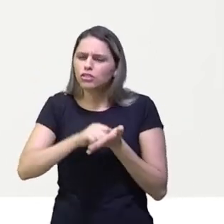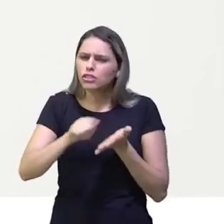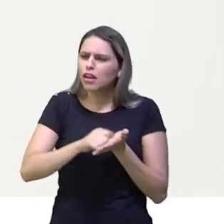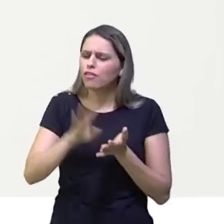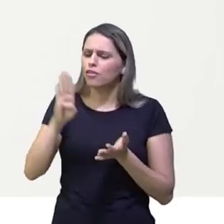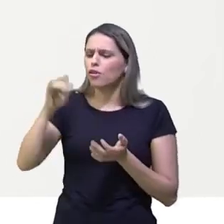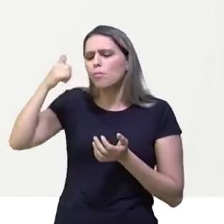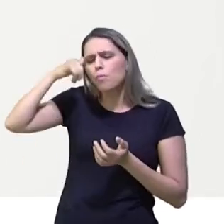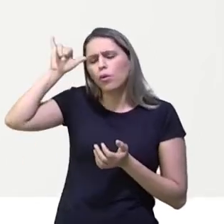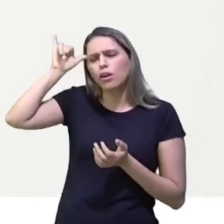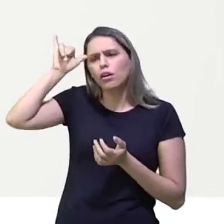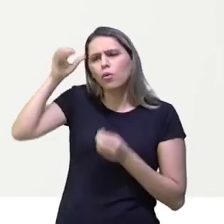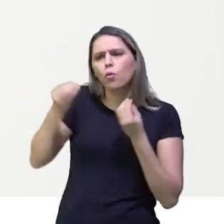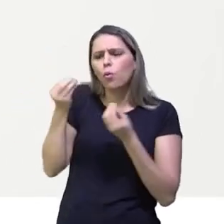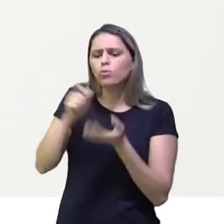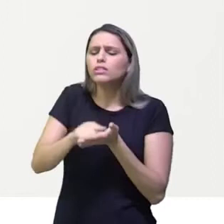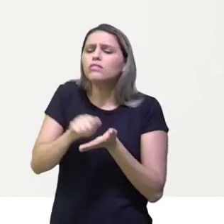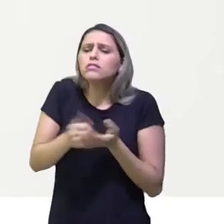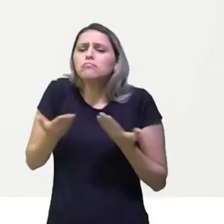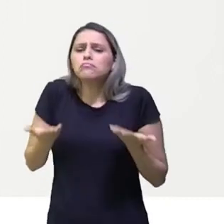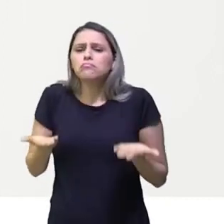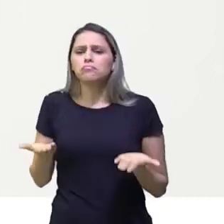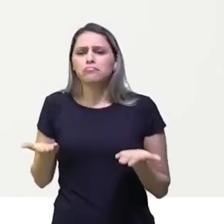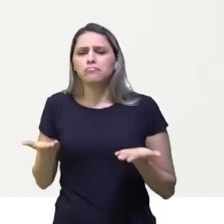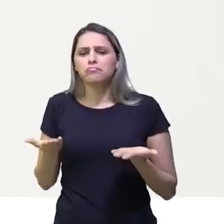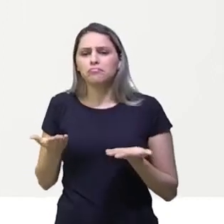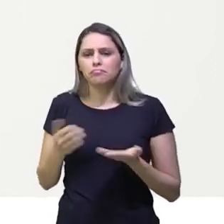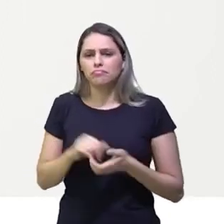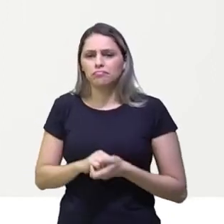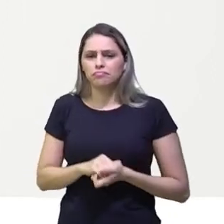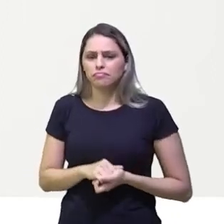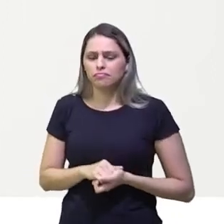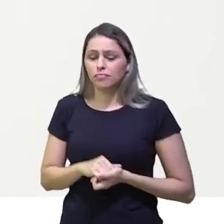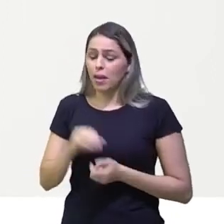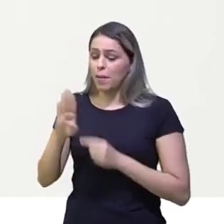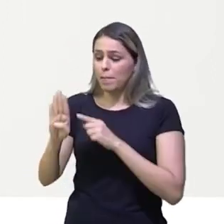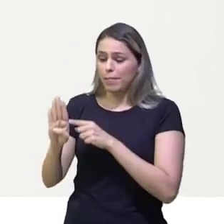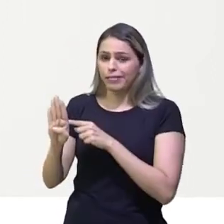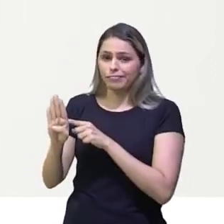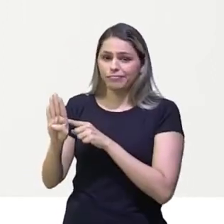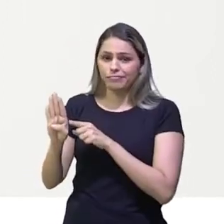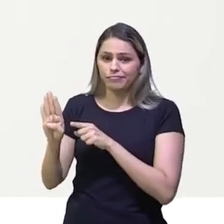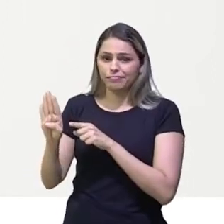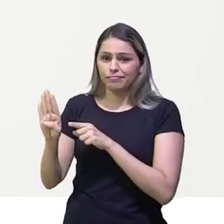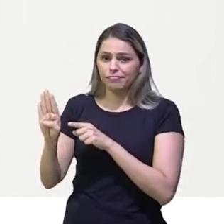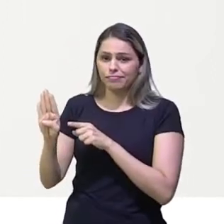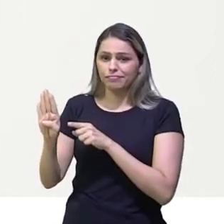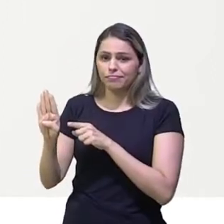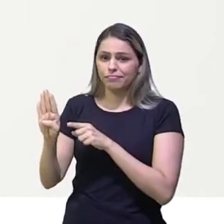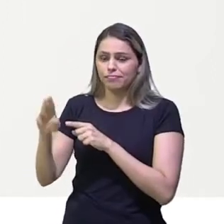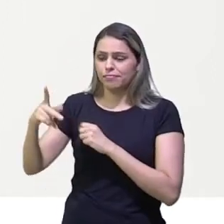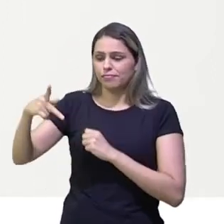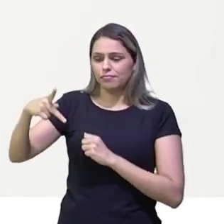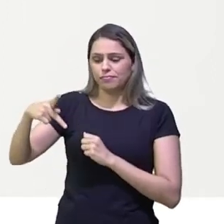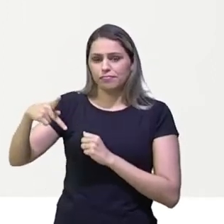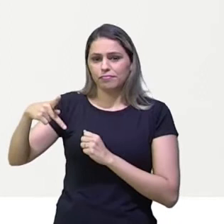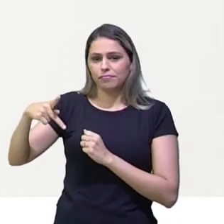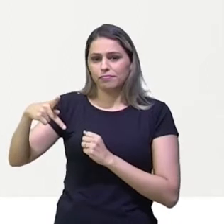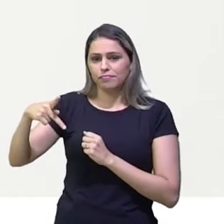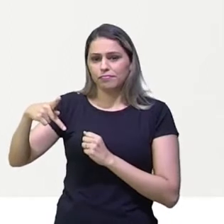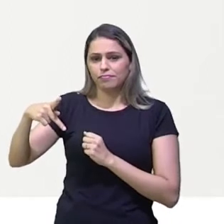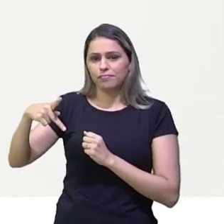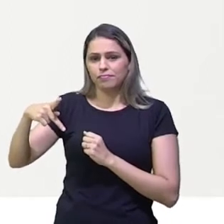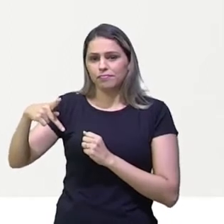boi ou poi? Porque a boi começa com a letra B. Padre, repitam